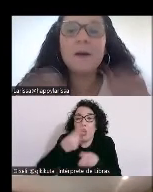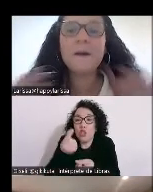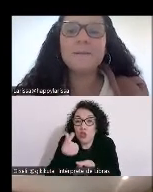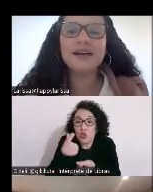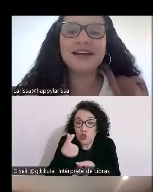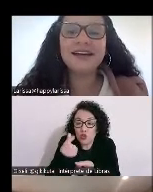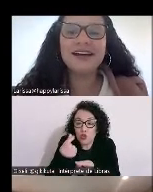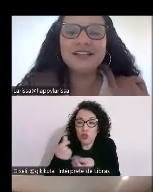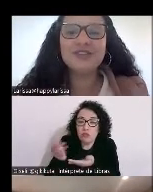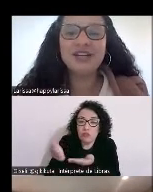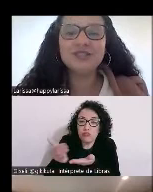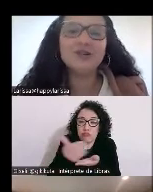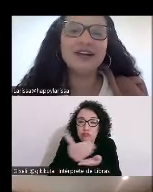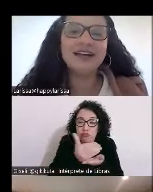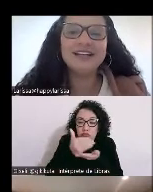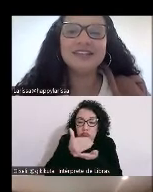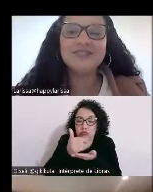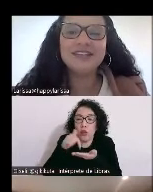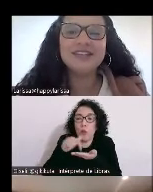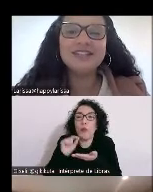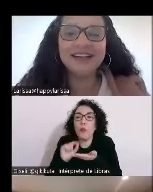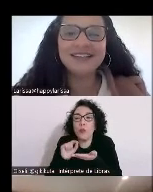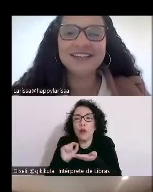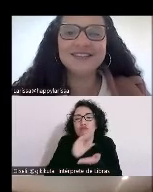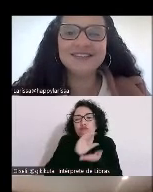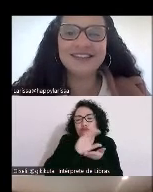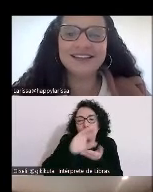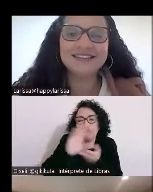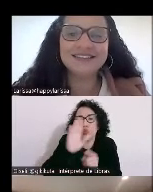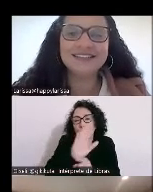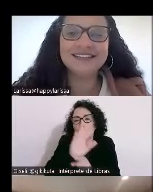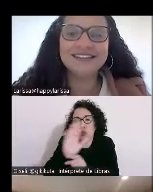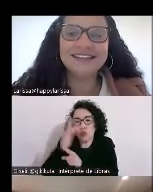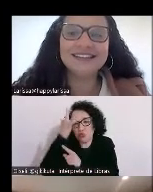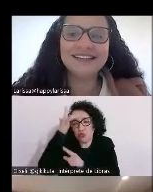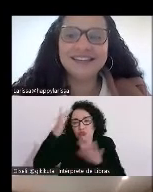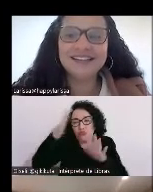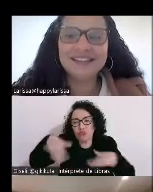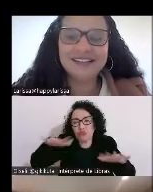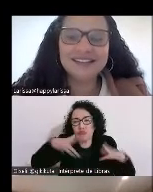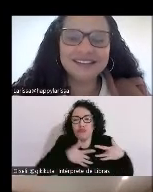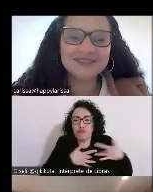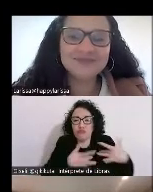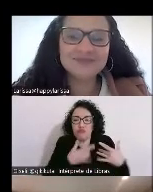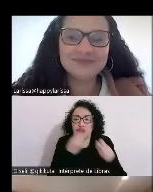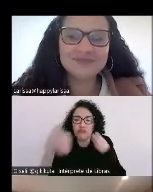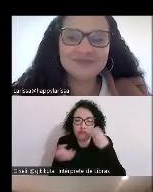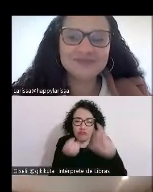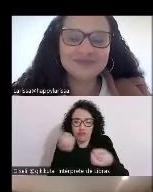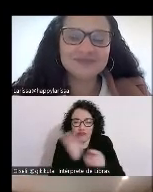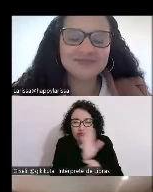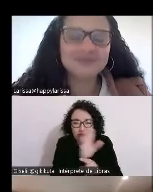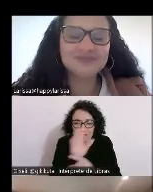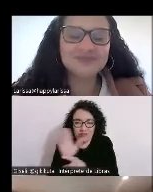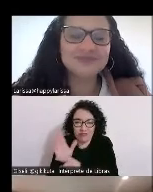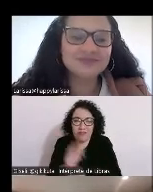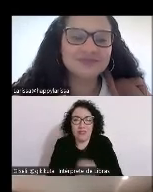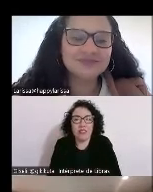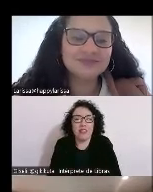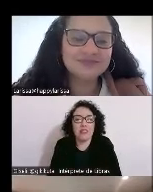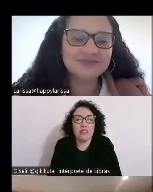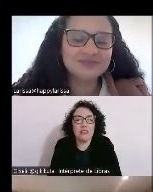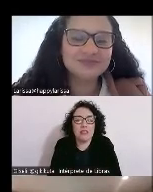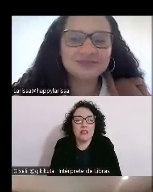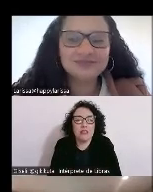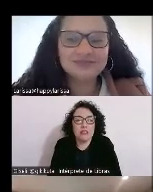dinheiro para atividades locais, atividades de caridade locais. And here is a picture of